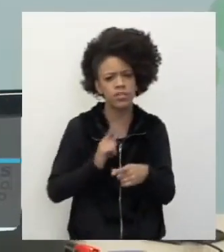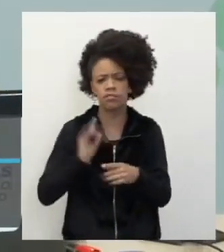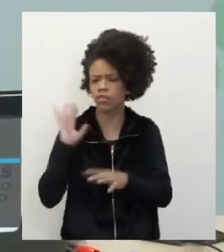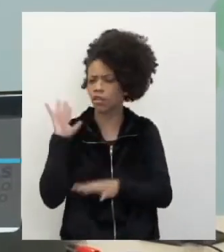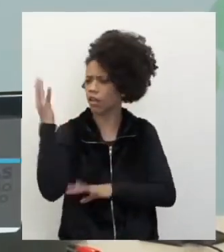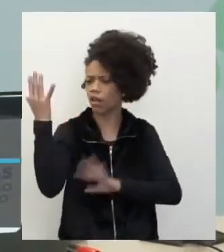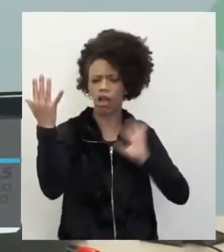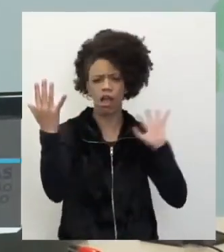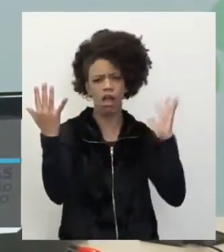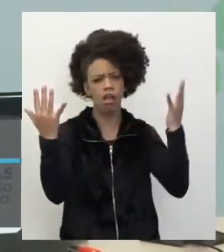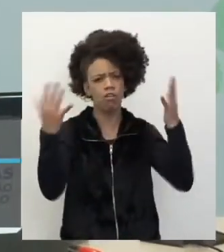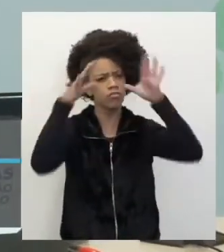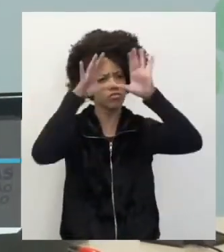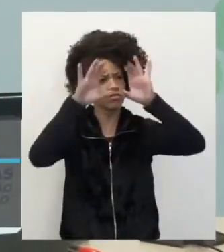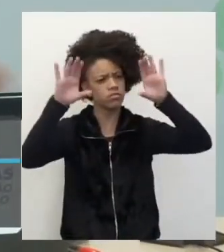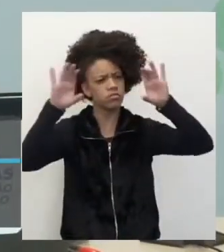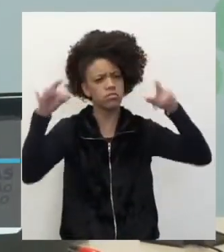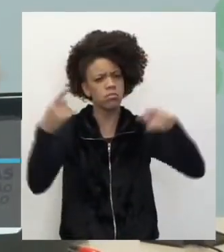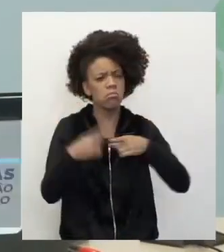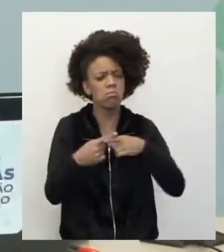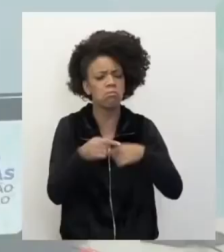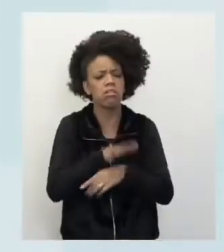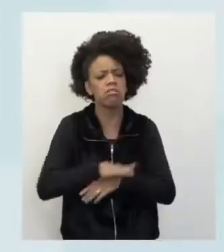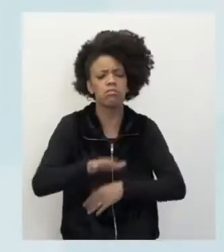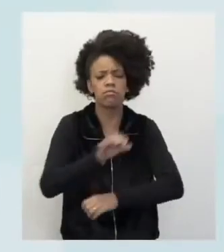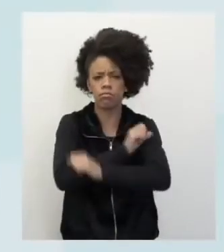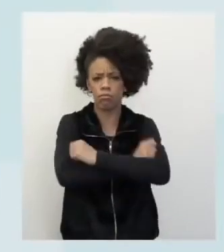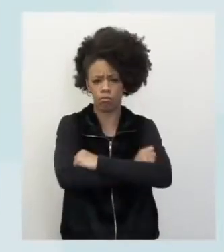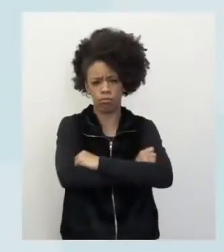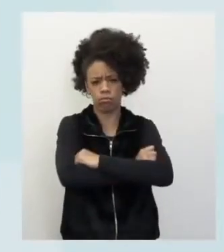céu? Por que eles estão assim nesse cenário? Parece que estão